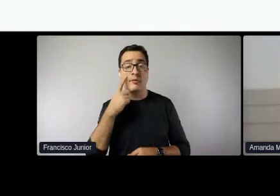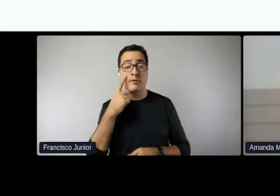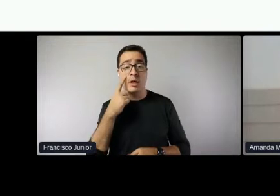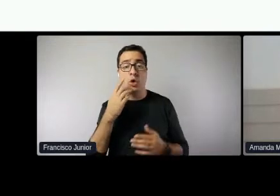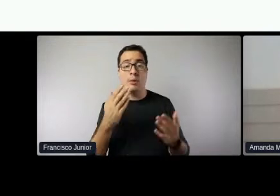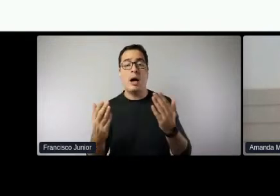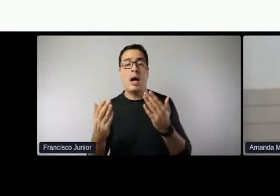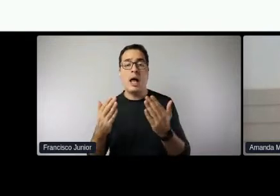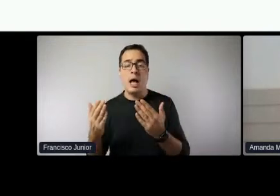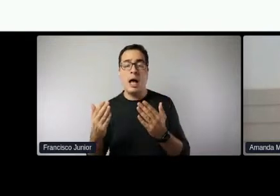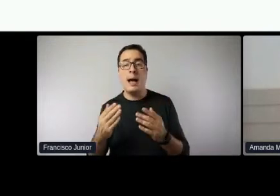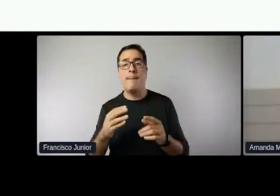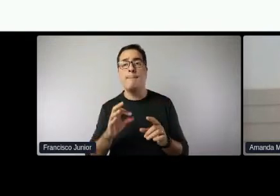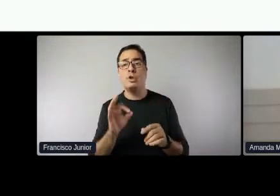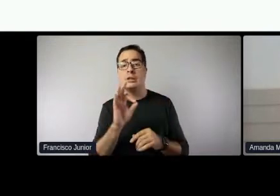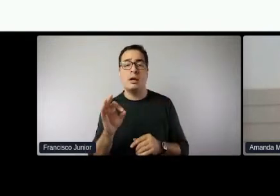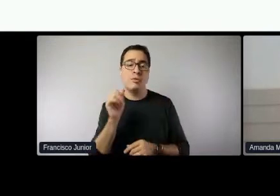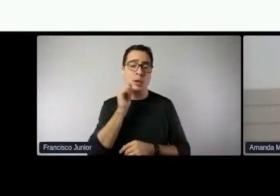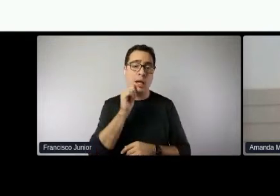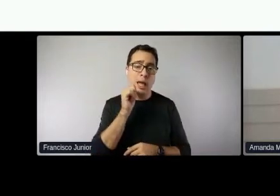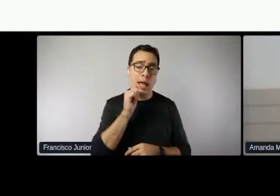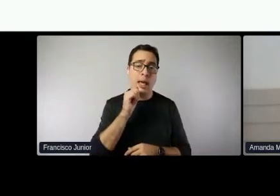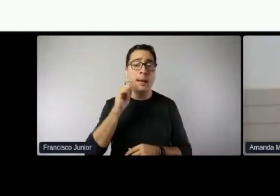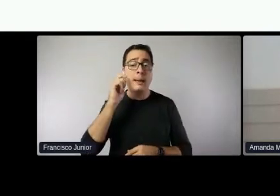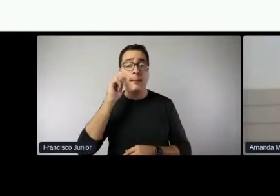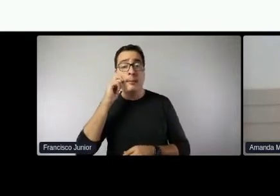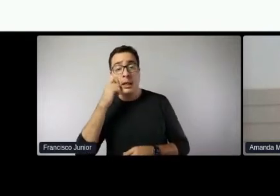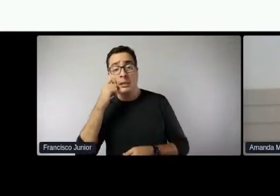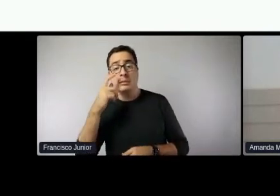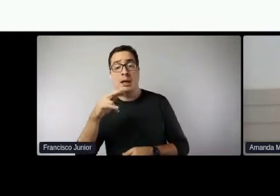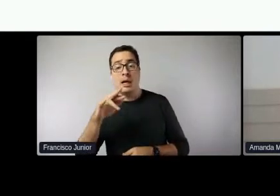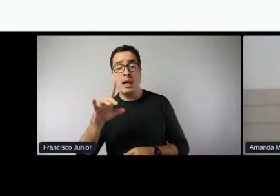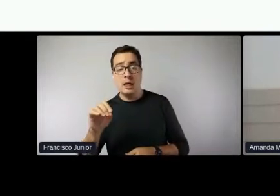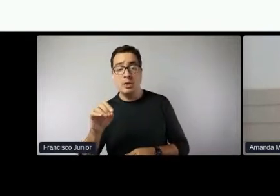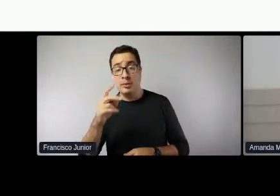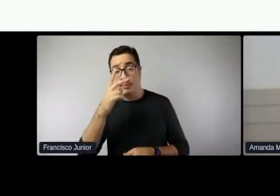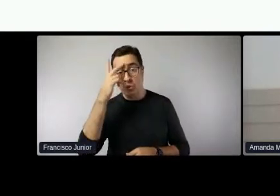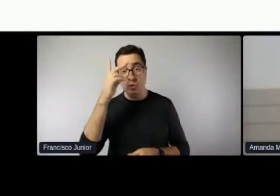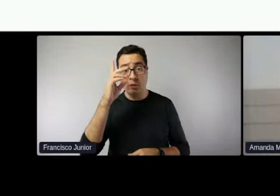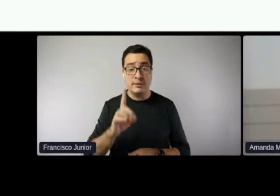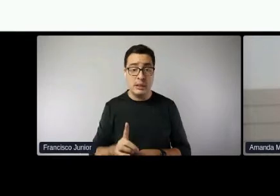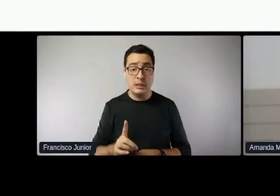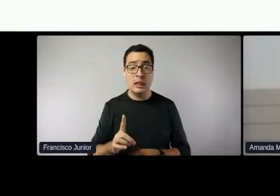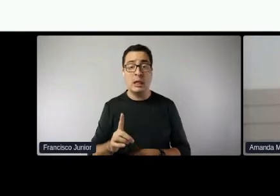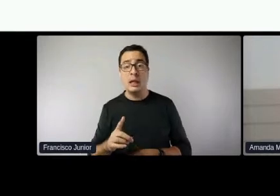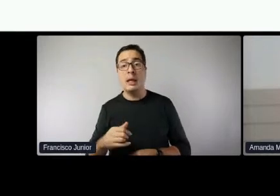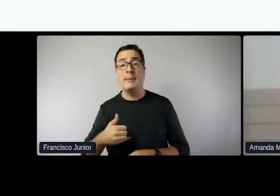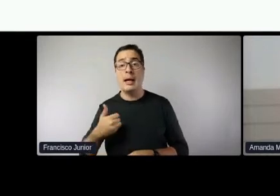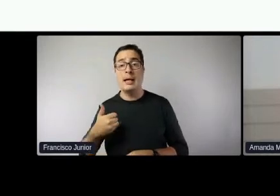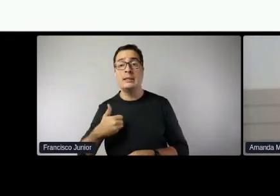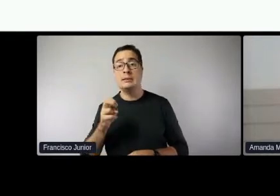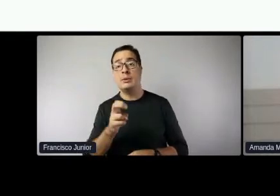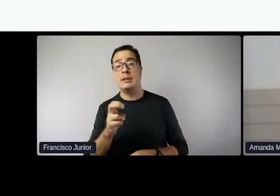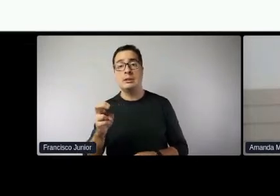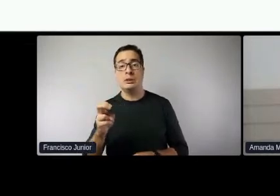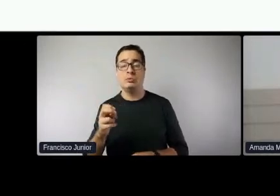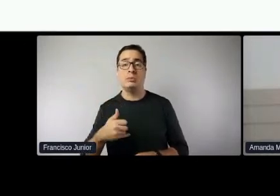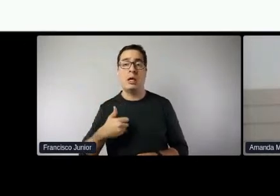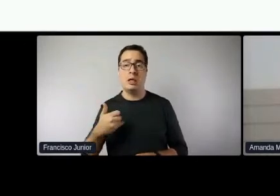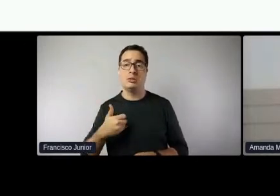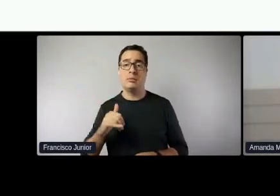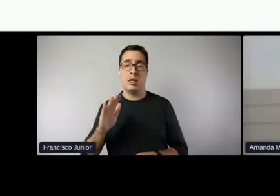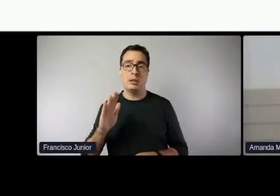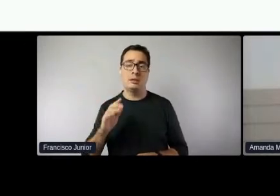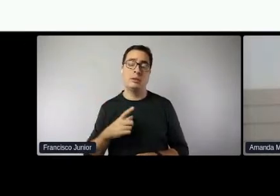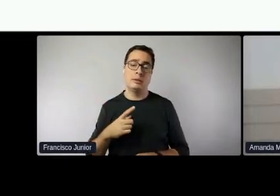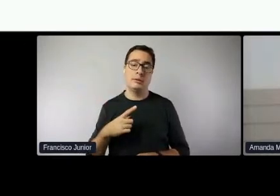né? Ver a porcentagem de mulheres, de pretos e pardos, de pessoas com deficiência e com mais de 55 anos. Então,